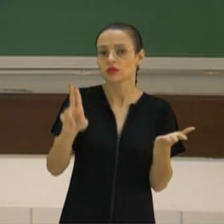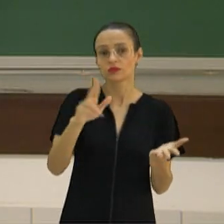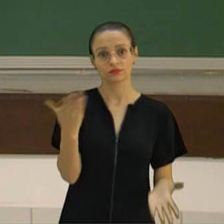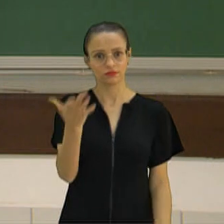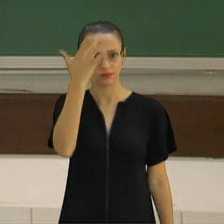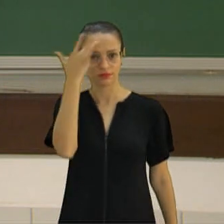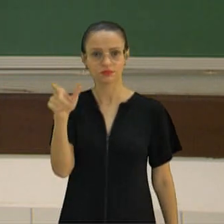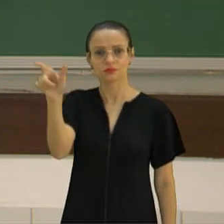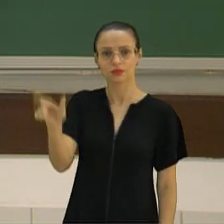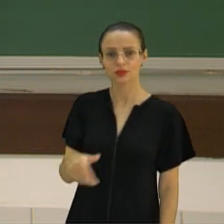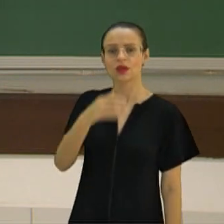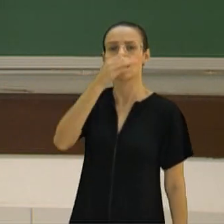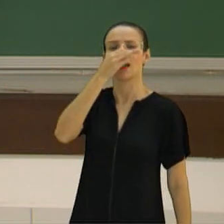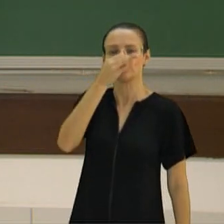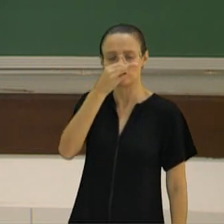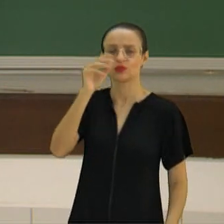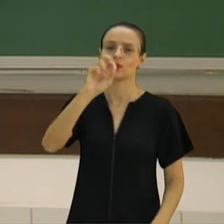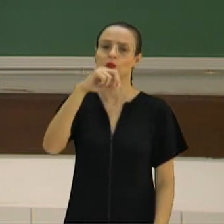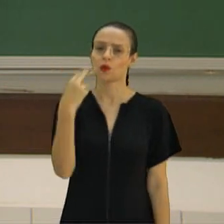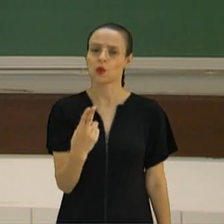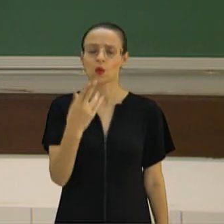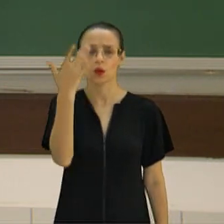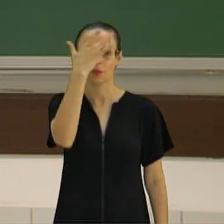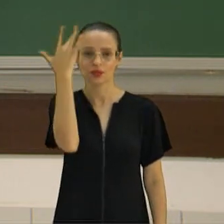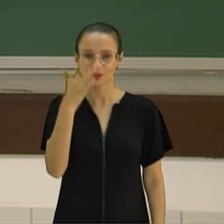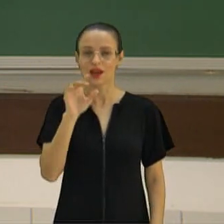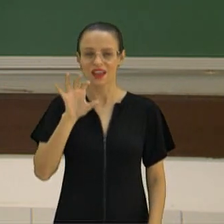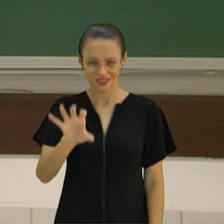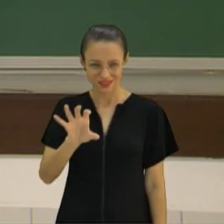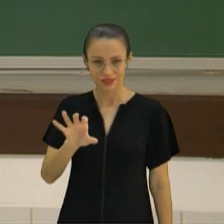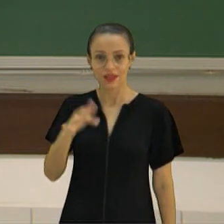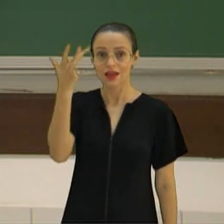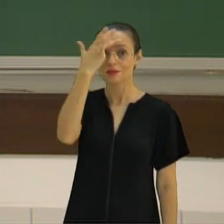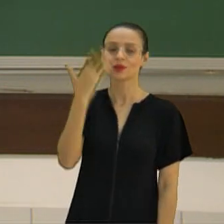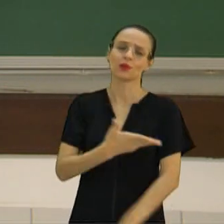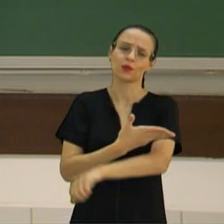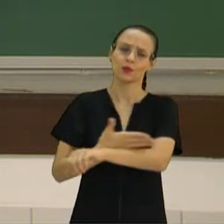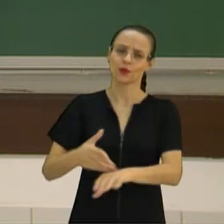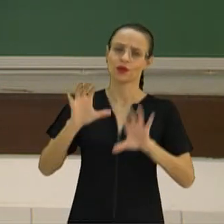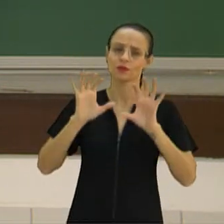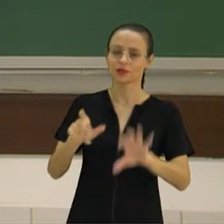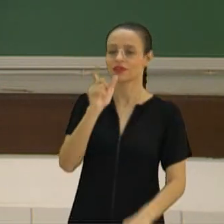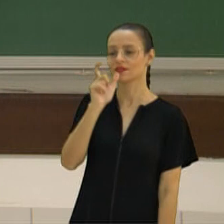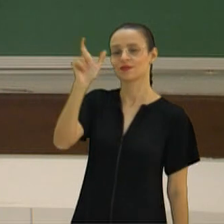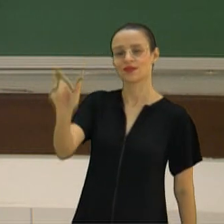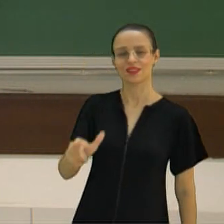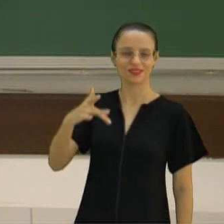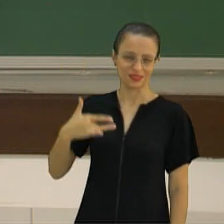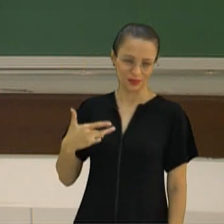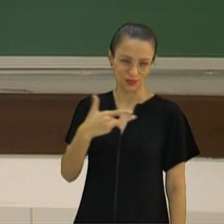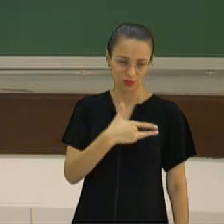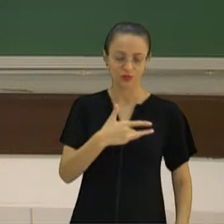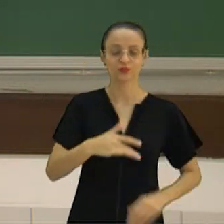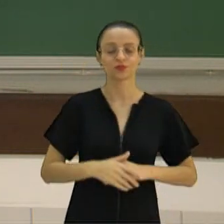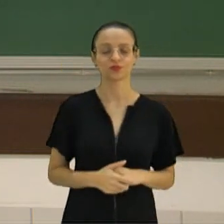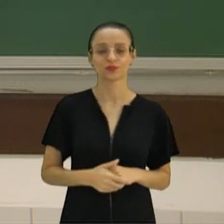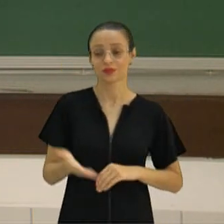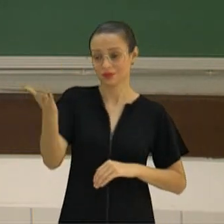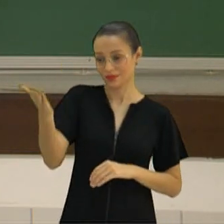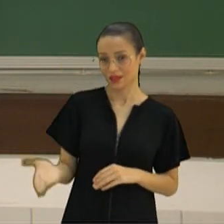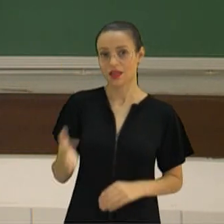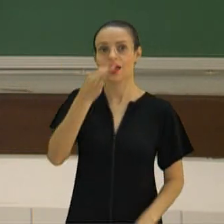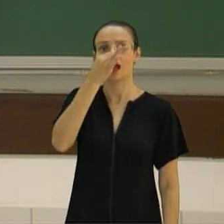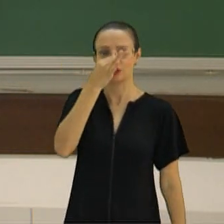alguém espirra, faz esse ato de espirrar, é um costume, né, de alguém falar saúde para essa